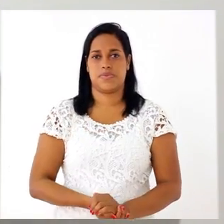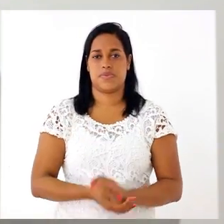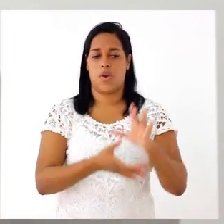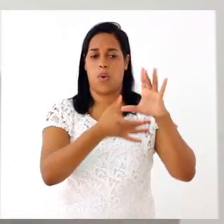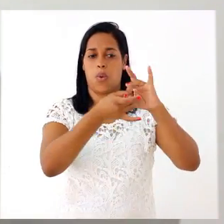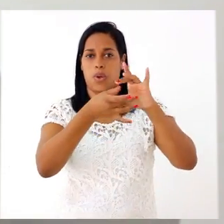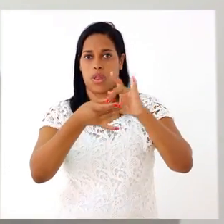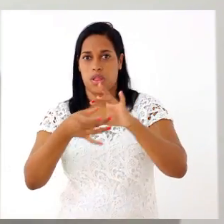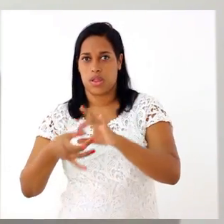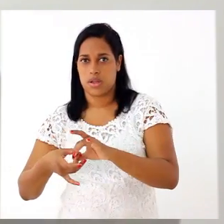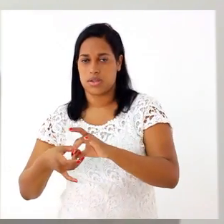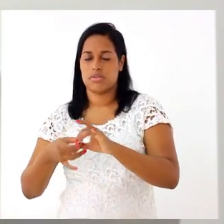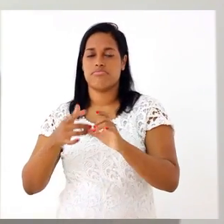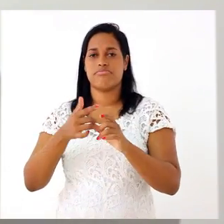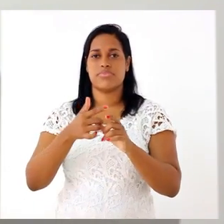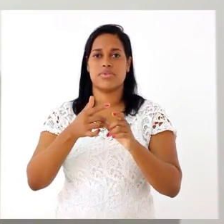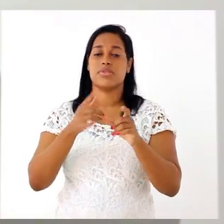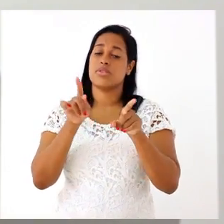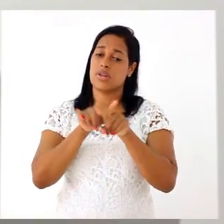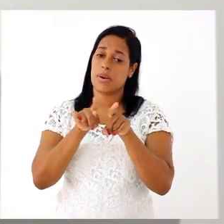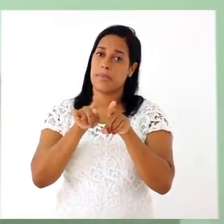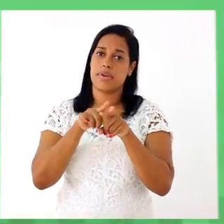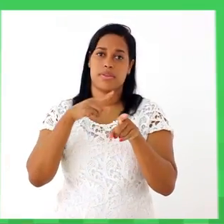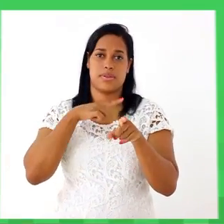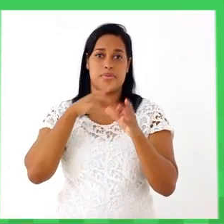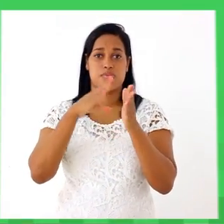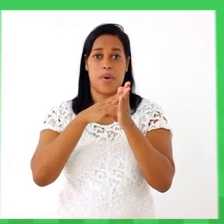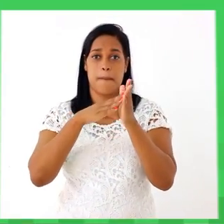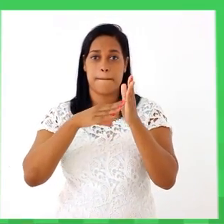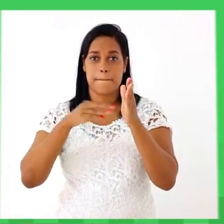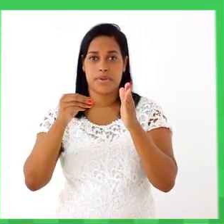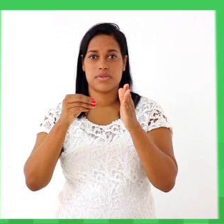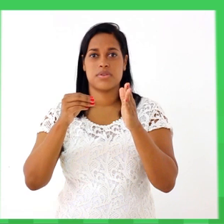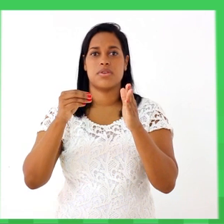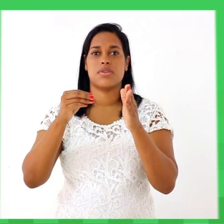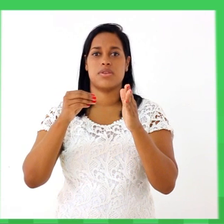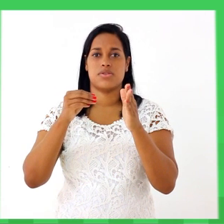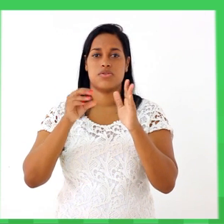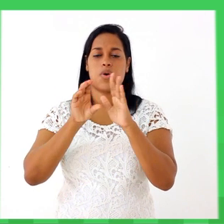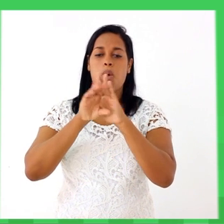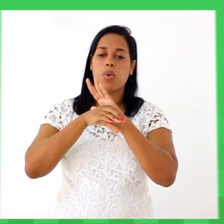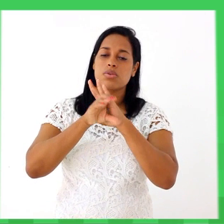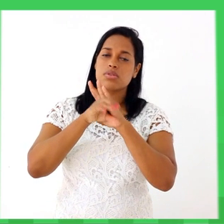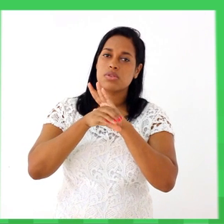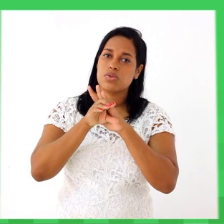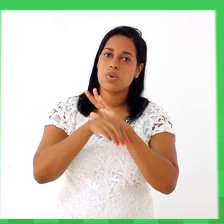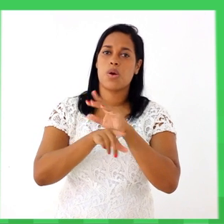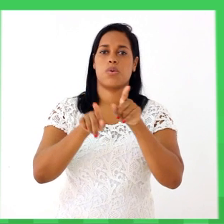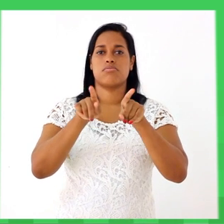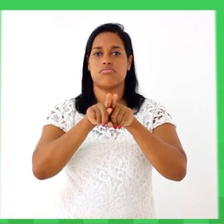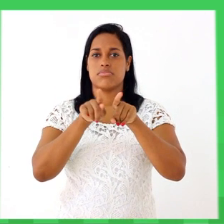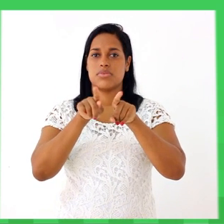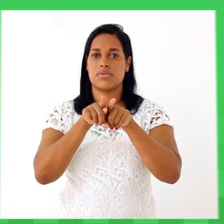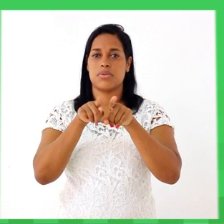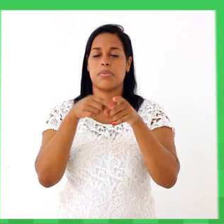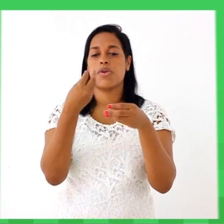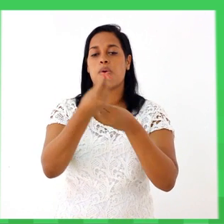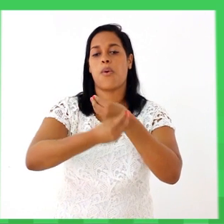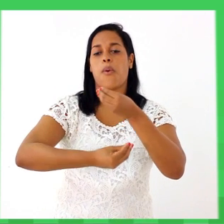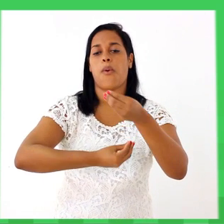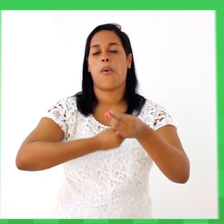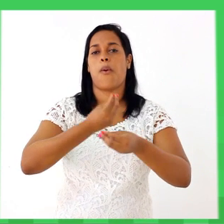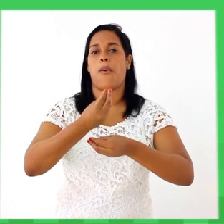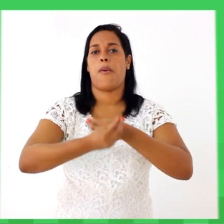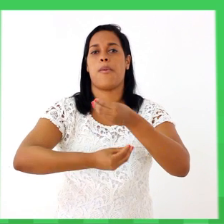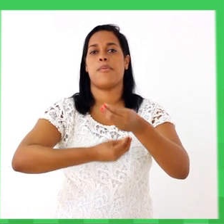nós temos uma modelagem, né? Um nível conceitual, mais abaixo o nível lógico e mais